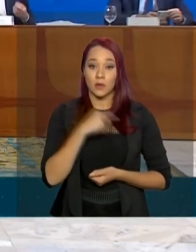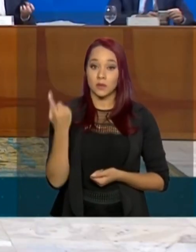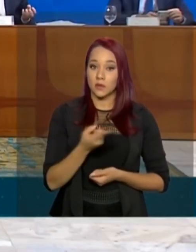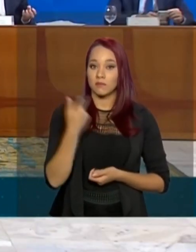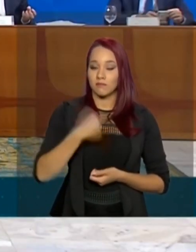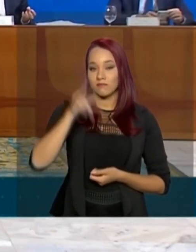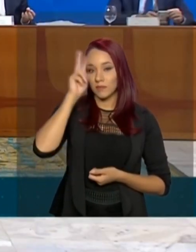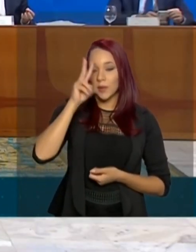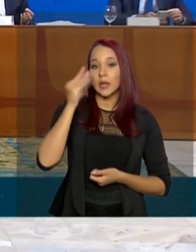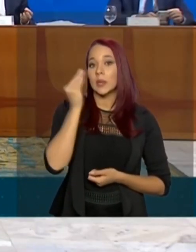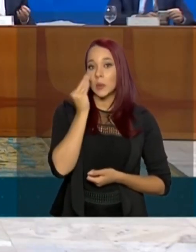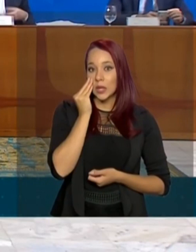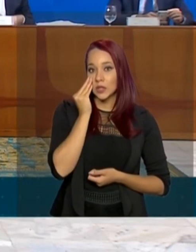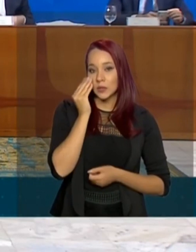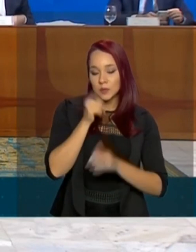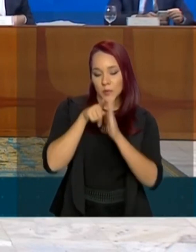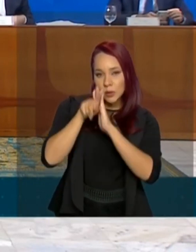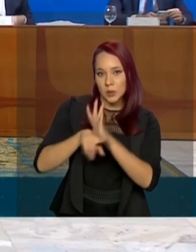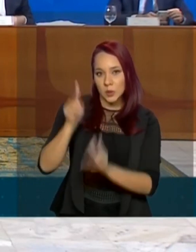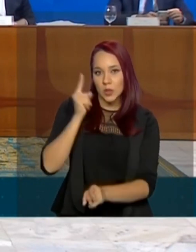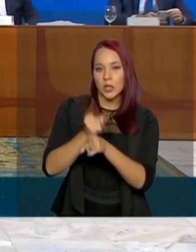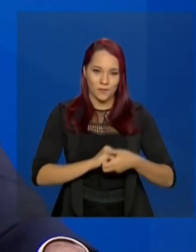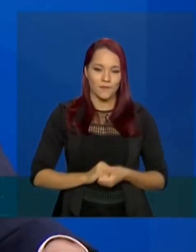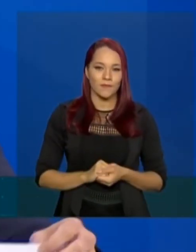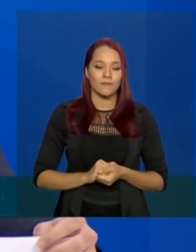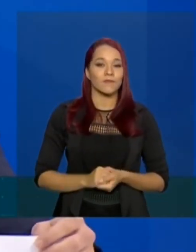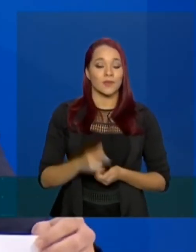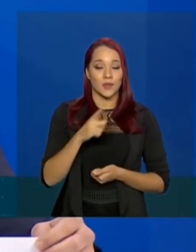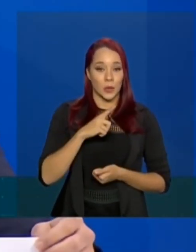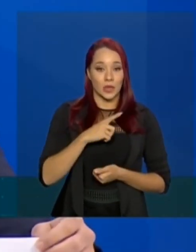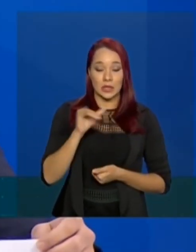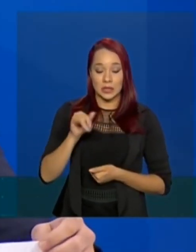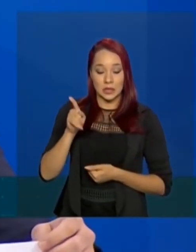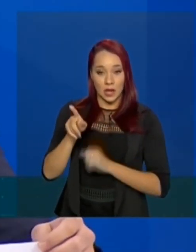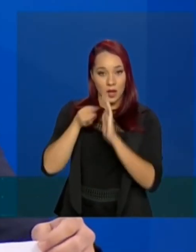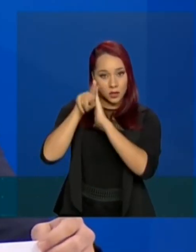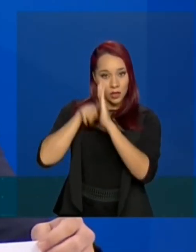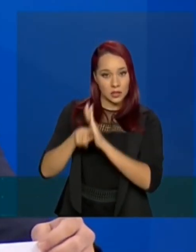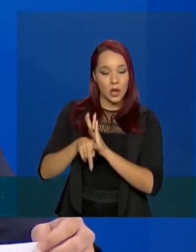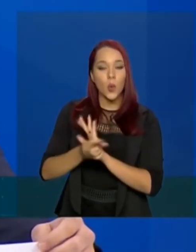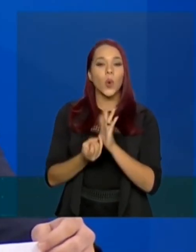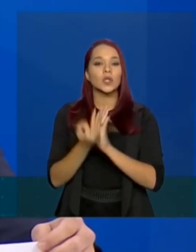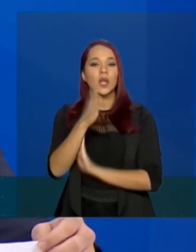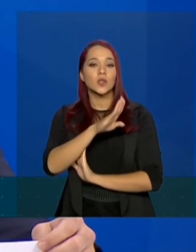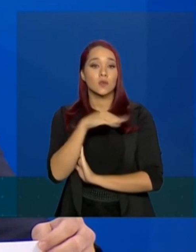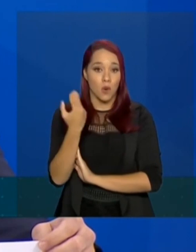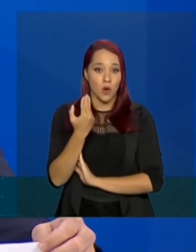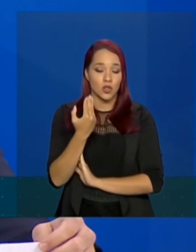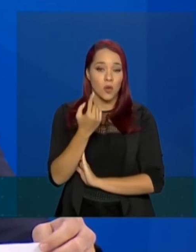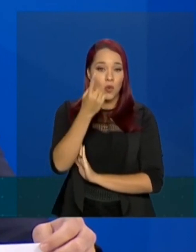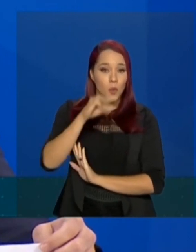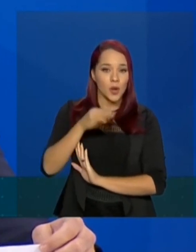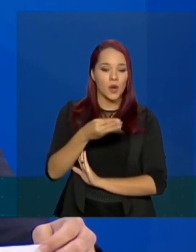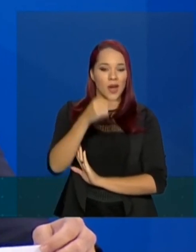negou o crescimento exclusivo de caso da corrida 19 no país está aqui se você analisar mortos por milhão de pessoas